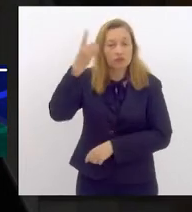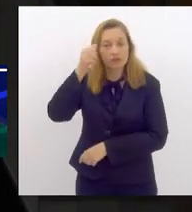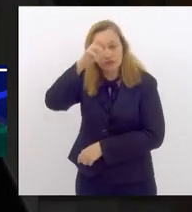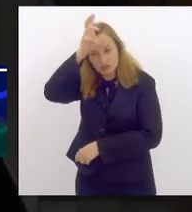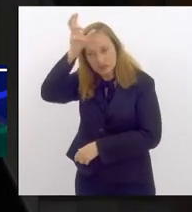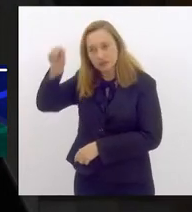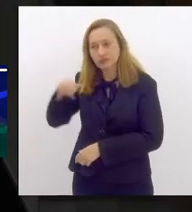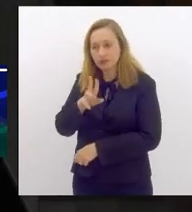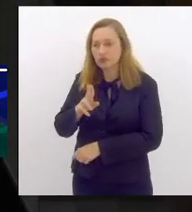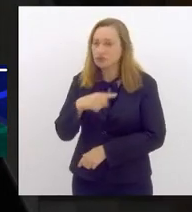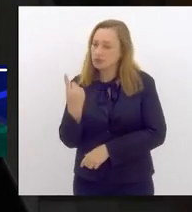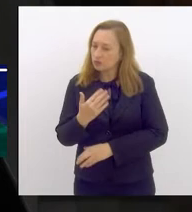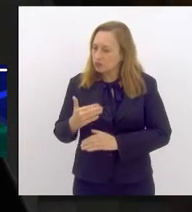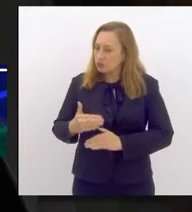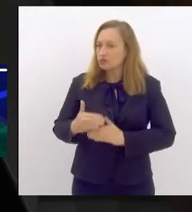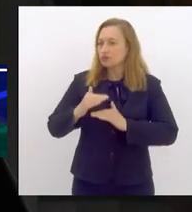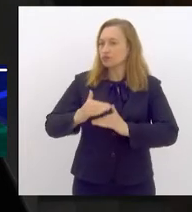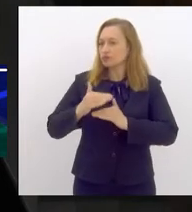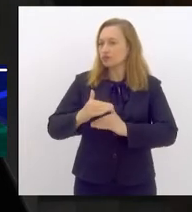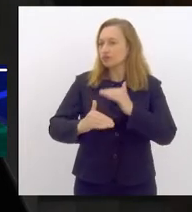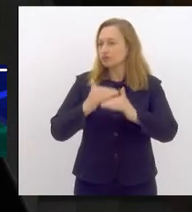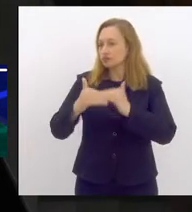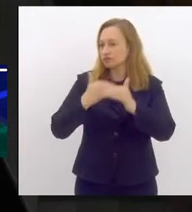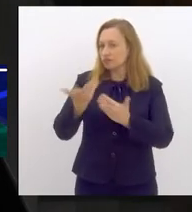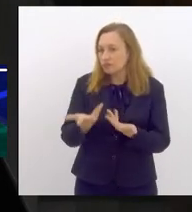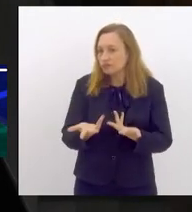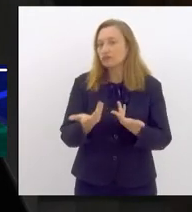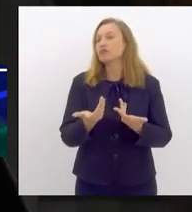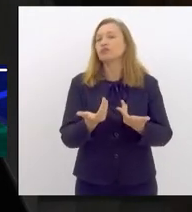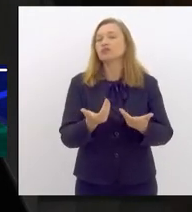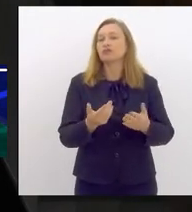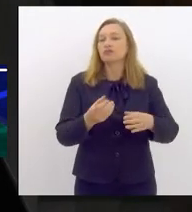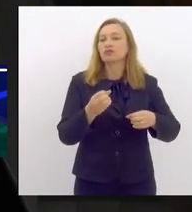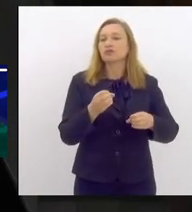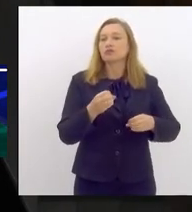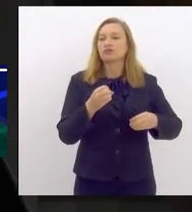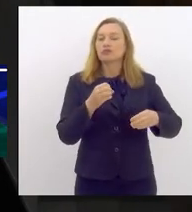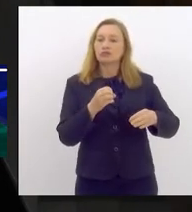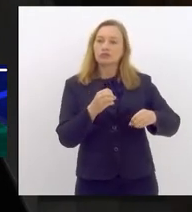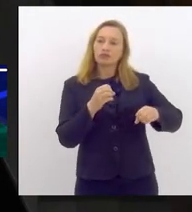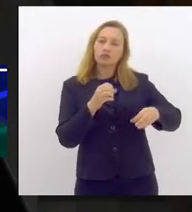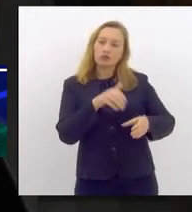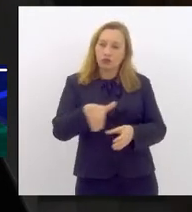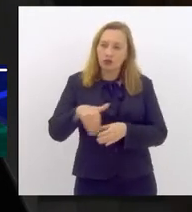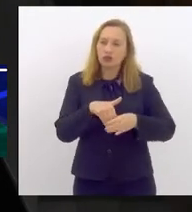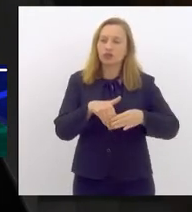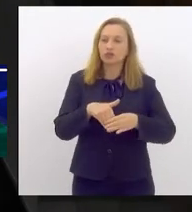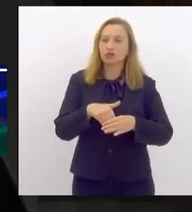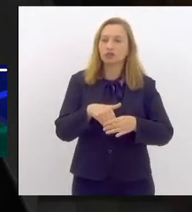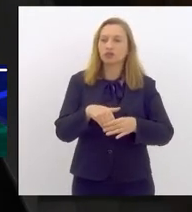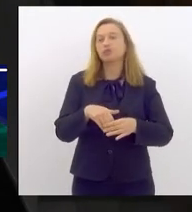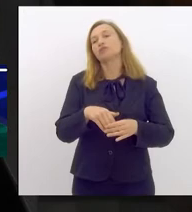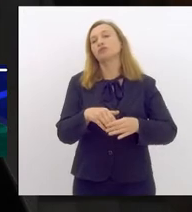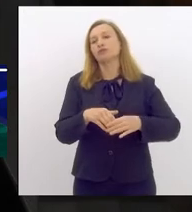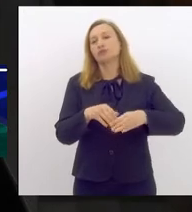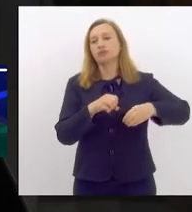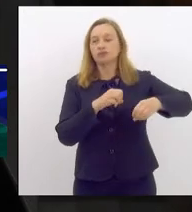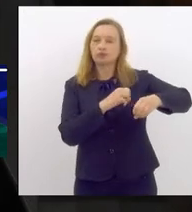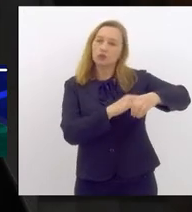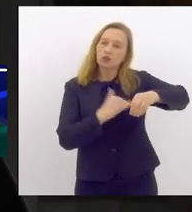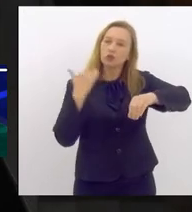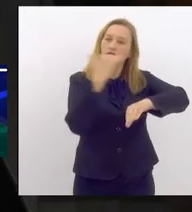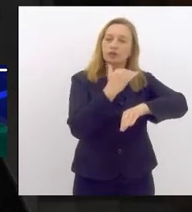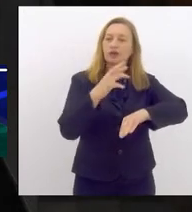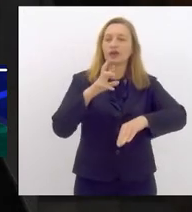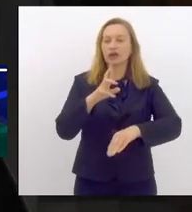ajudou nós avançamos e votamos o programa supera RJ e cansados de esperar